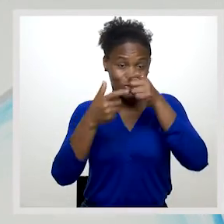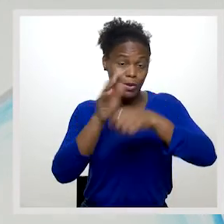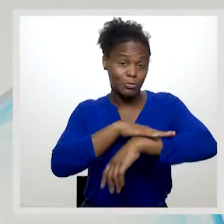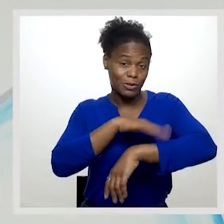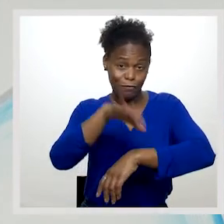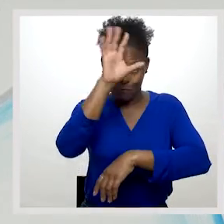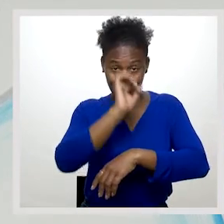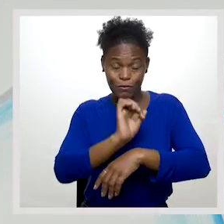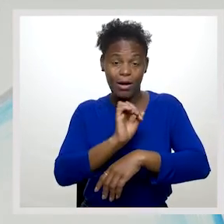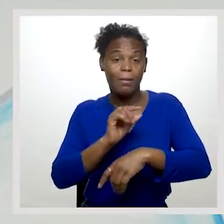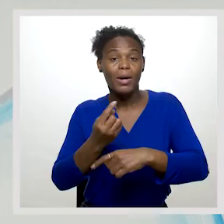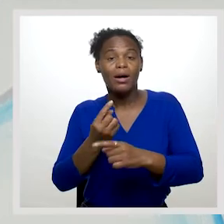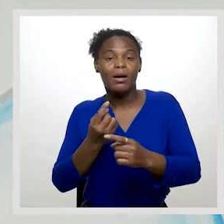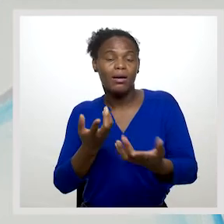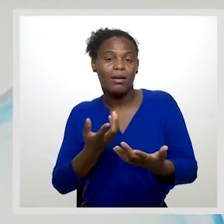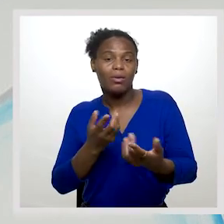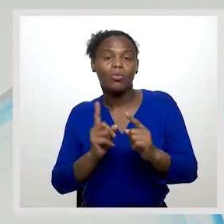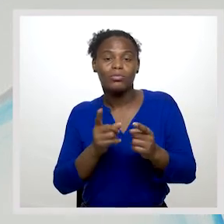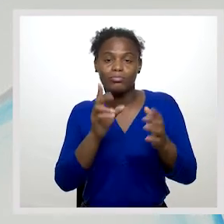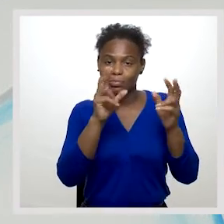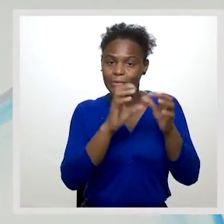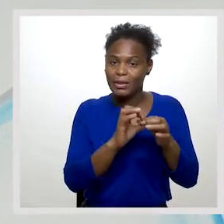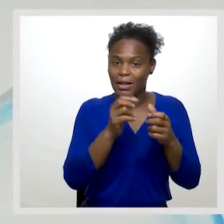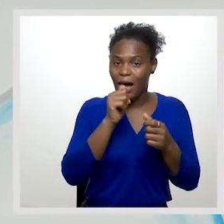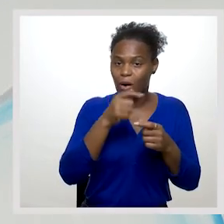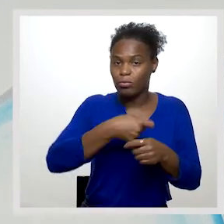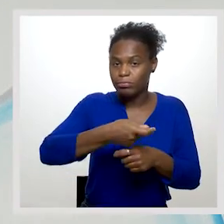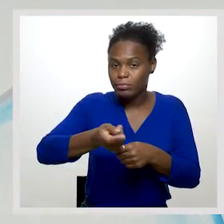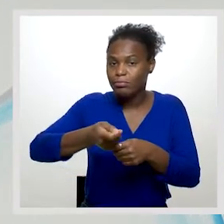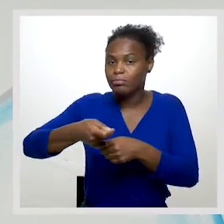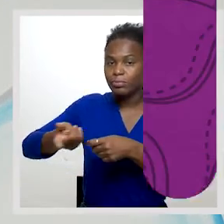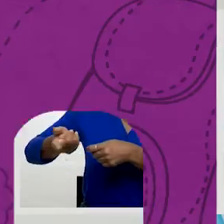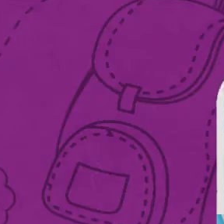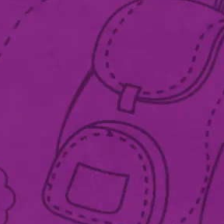autoridades no que diz respeito à distribuição das águas.